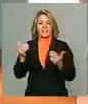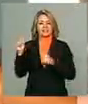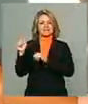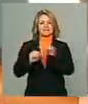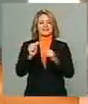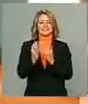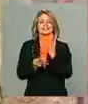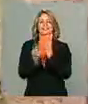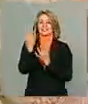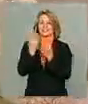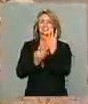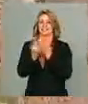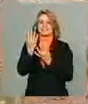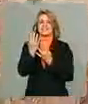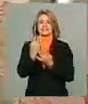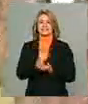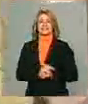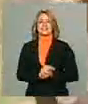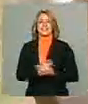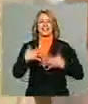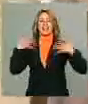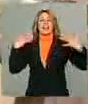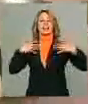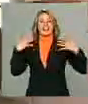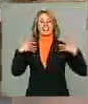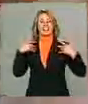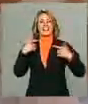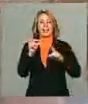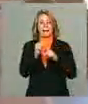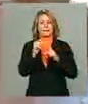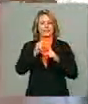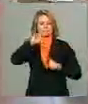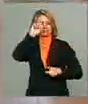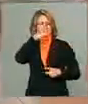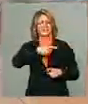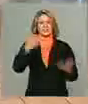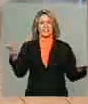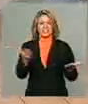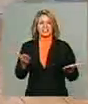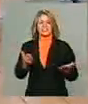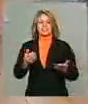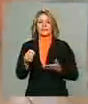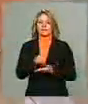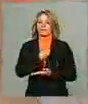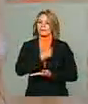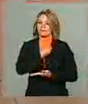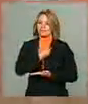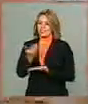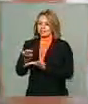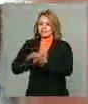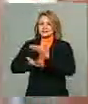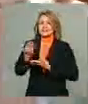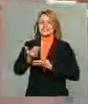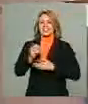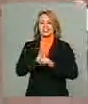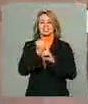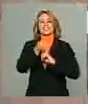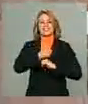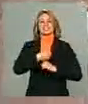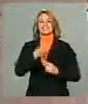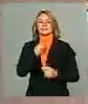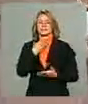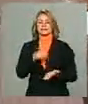ten Coral alegria é a palavra de ordem a convivência social é